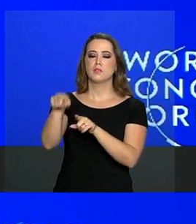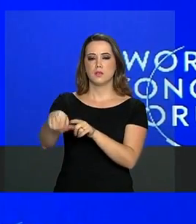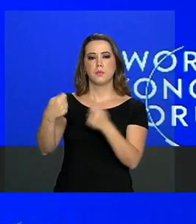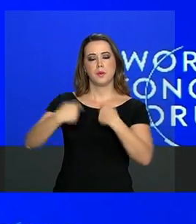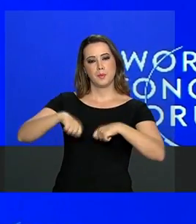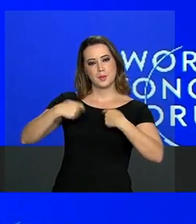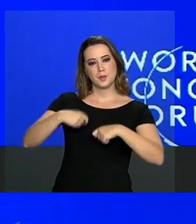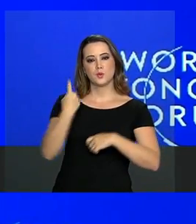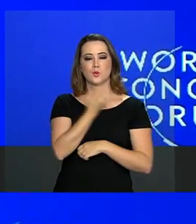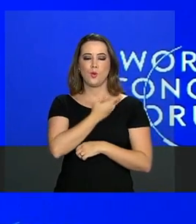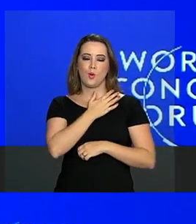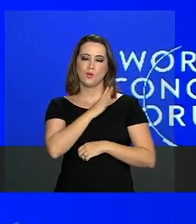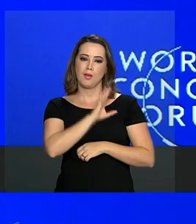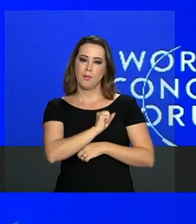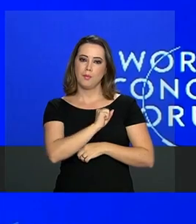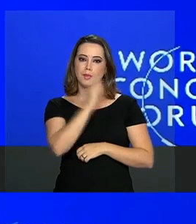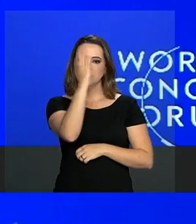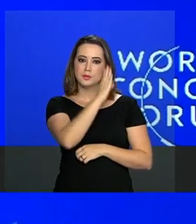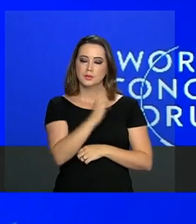precisam do nosso querido Brasil.